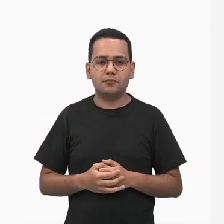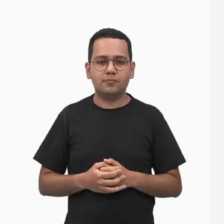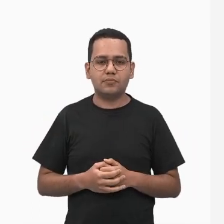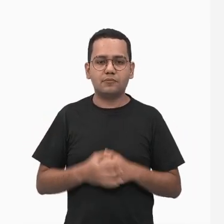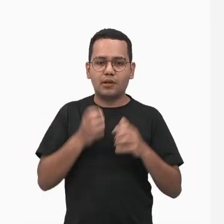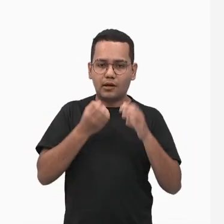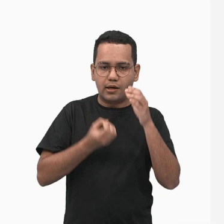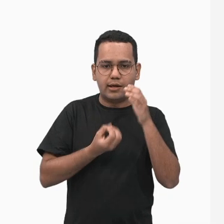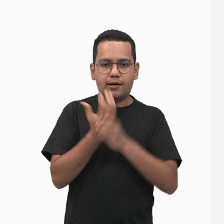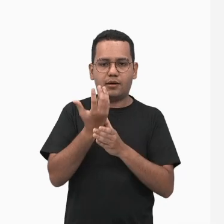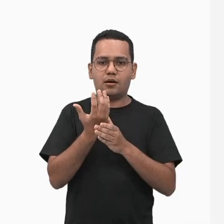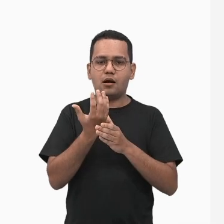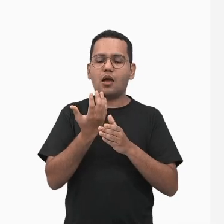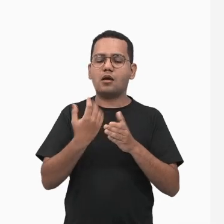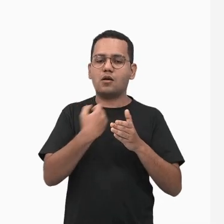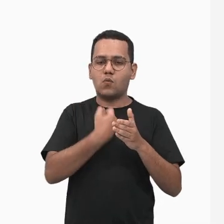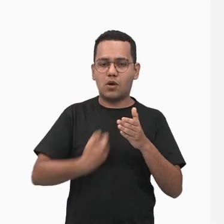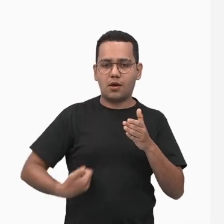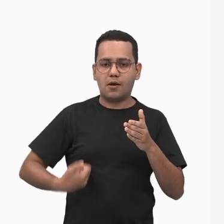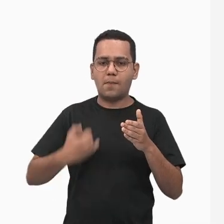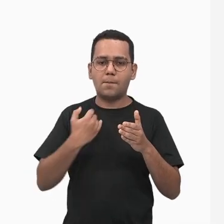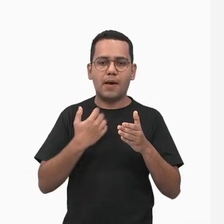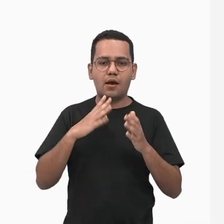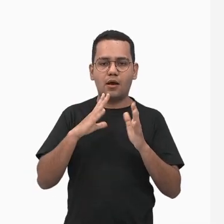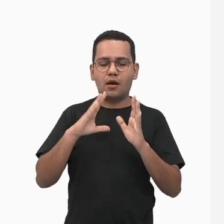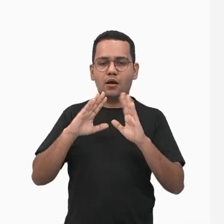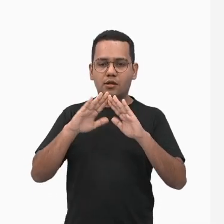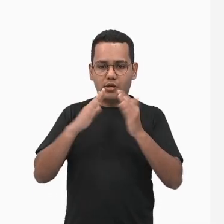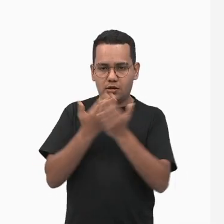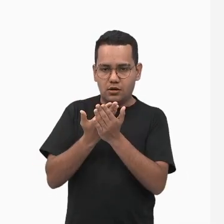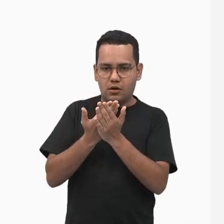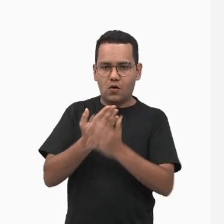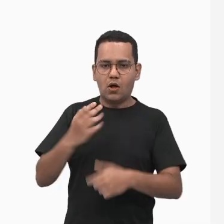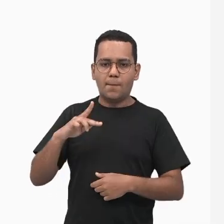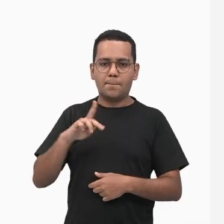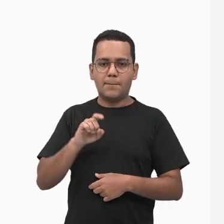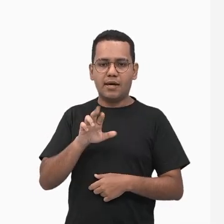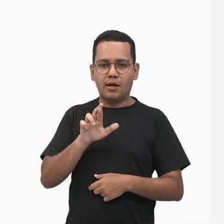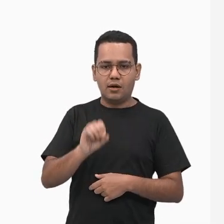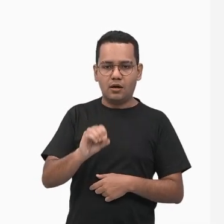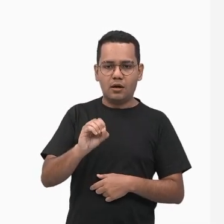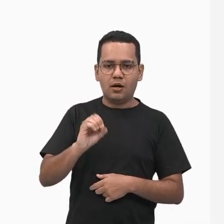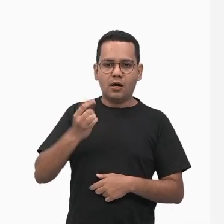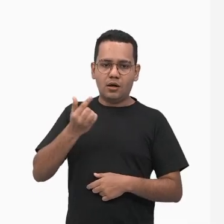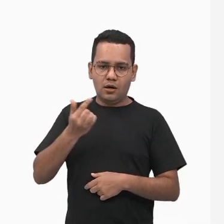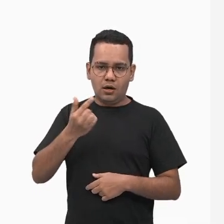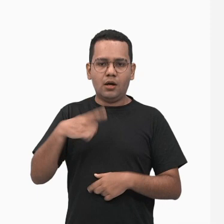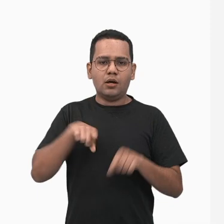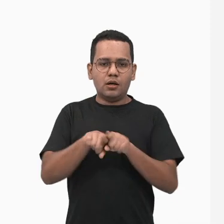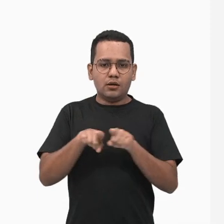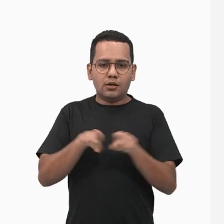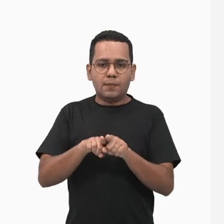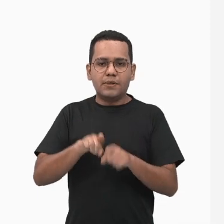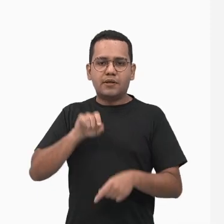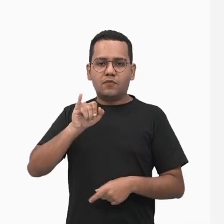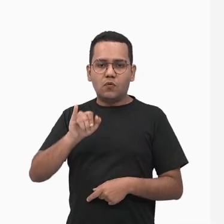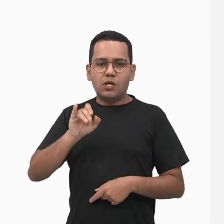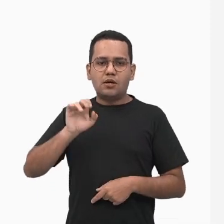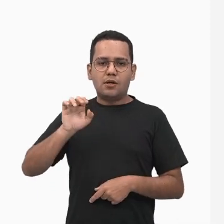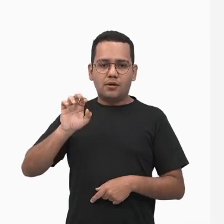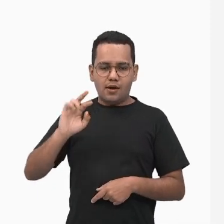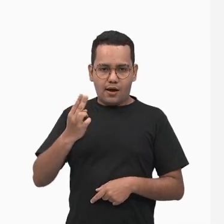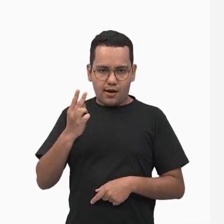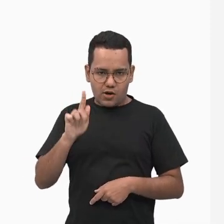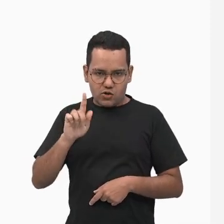Colégio Imperial Pedro II e do Instituto Histórico e Geográfico Brasileiro. Bernardo de Vasconcelos,